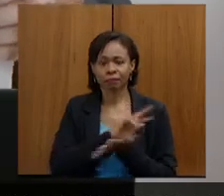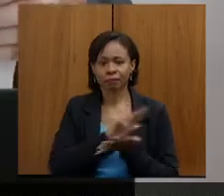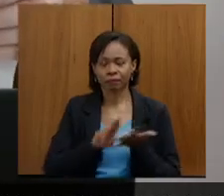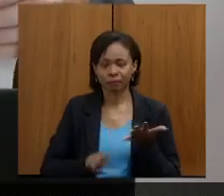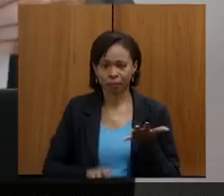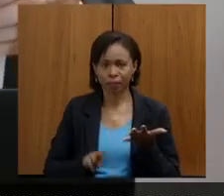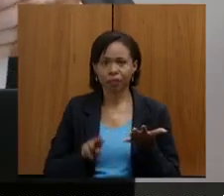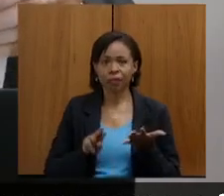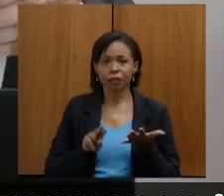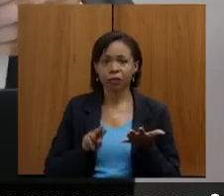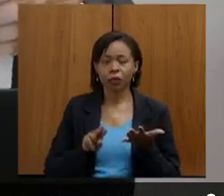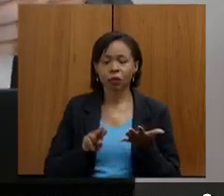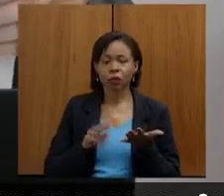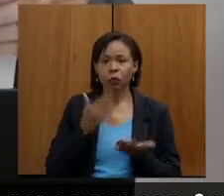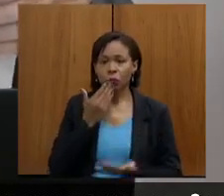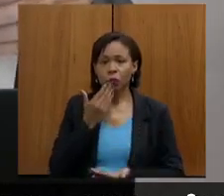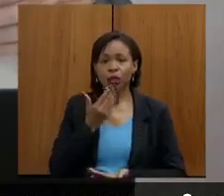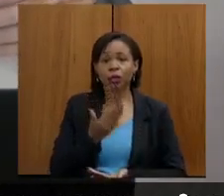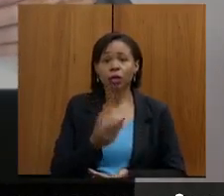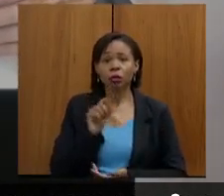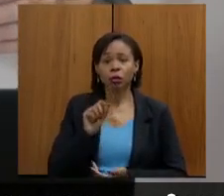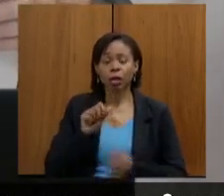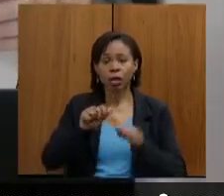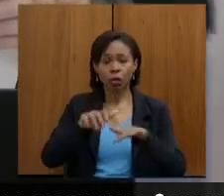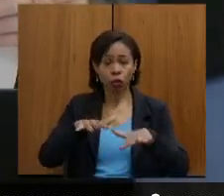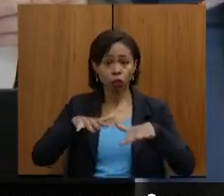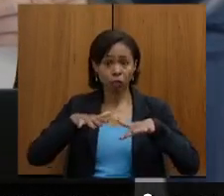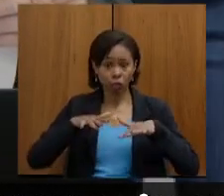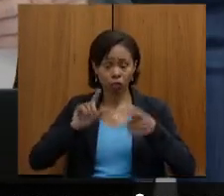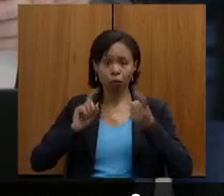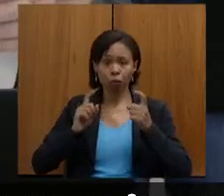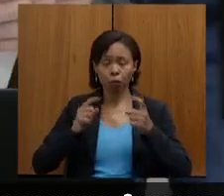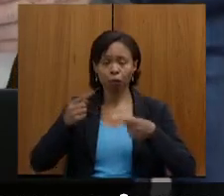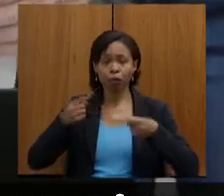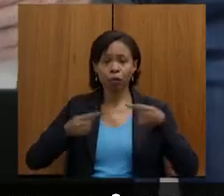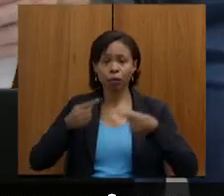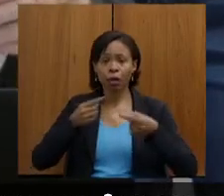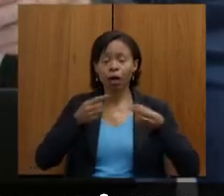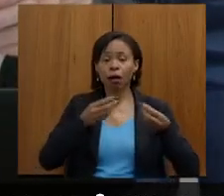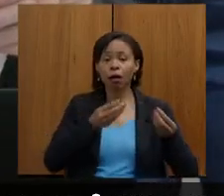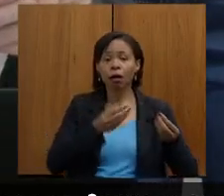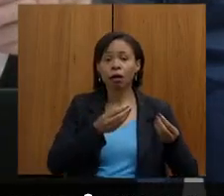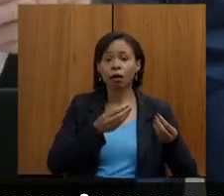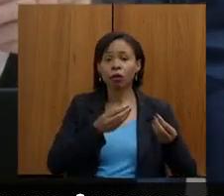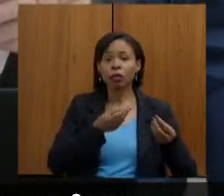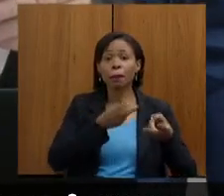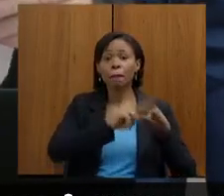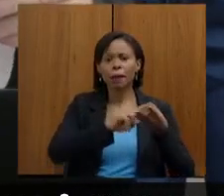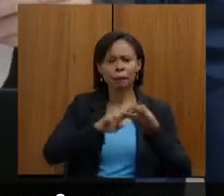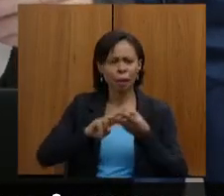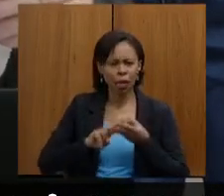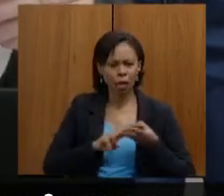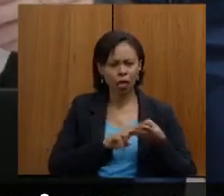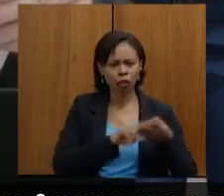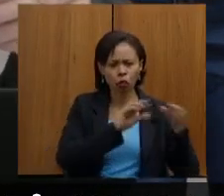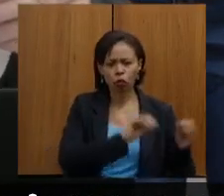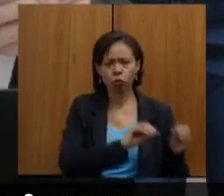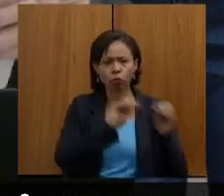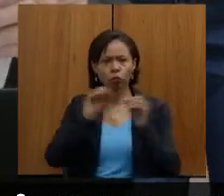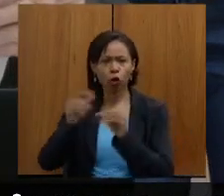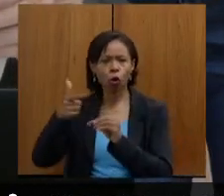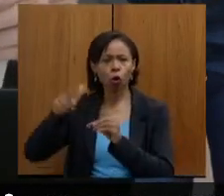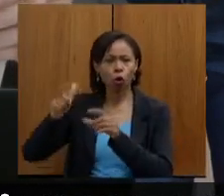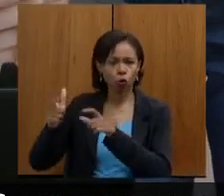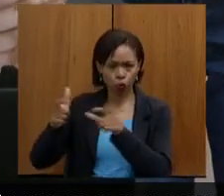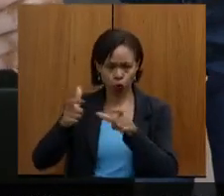depois que se inscreve aquele Vossa Excelência em atendimento a ser realizado audiência o pai dela deu até a transferência 350 preso do presídio de